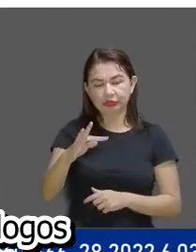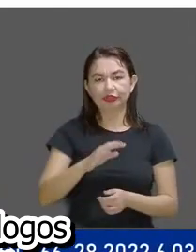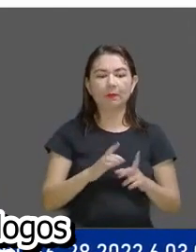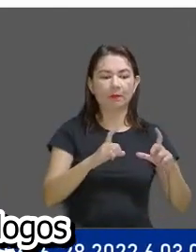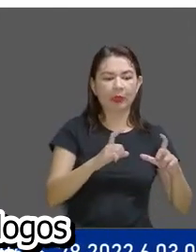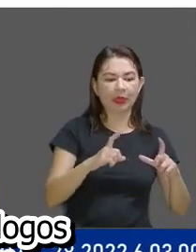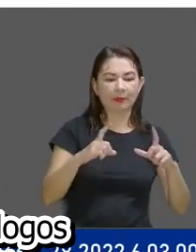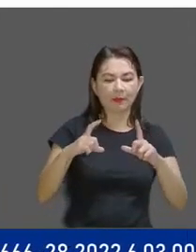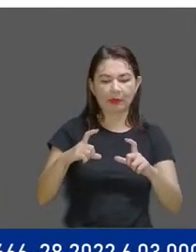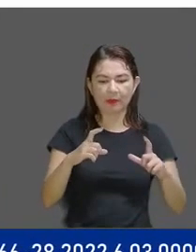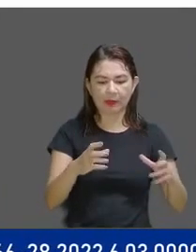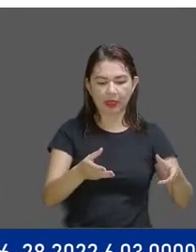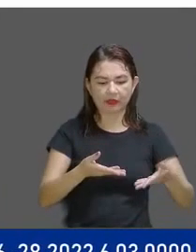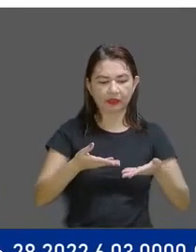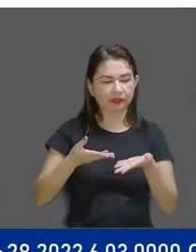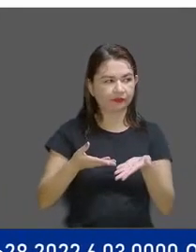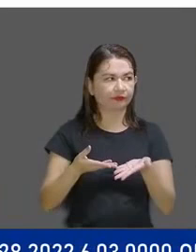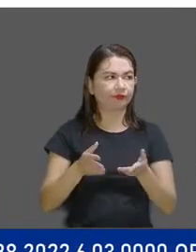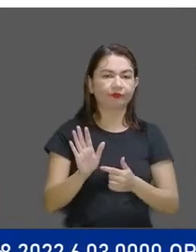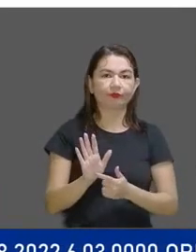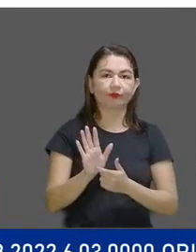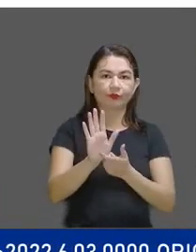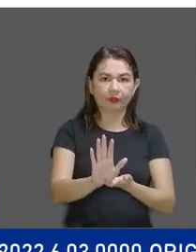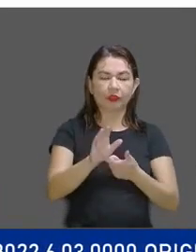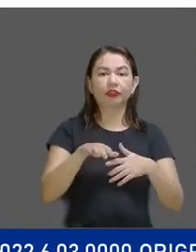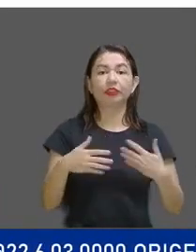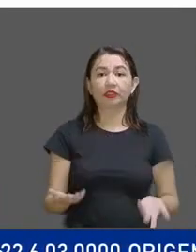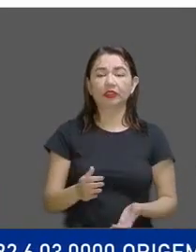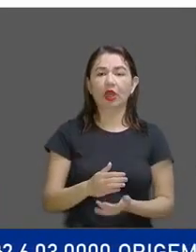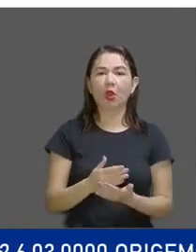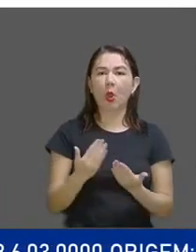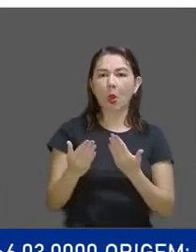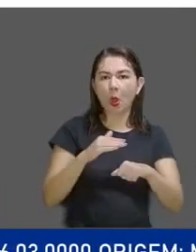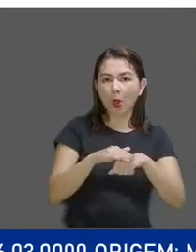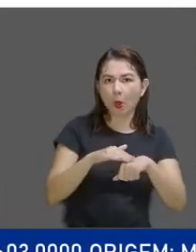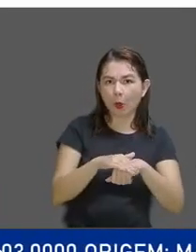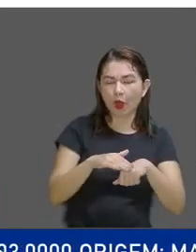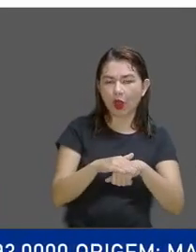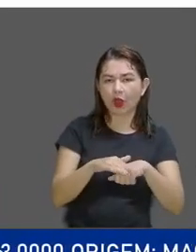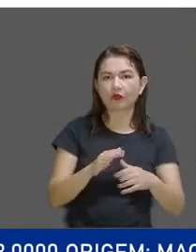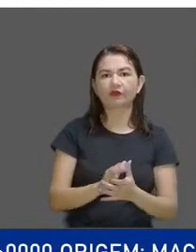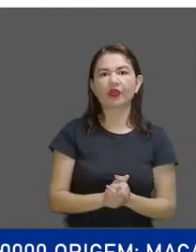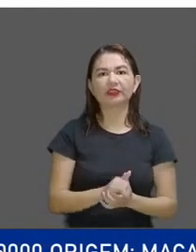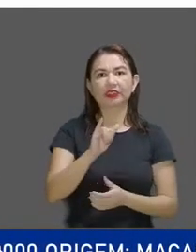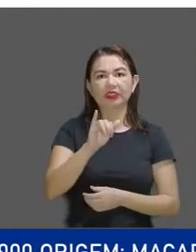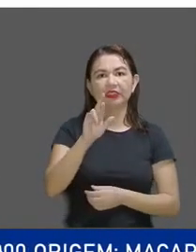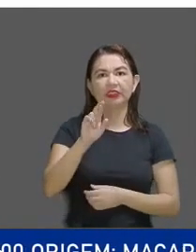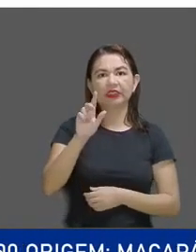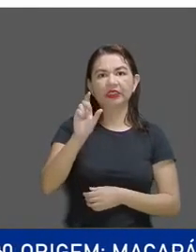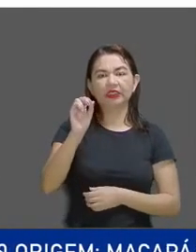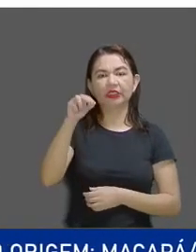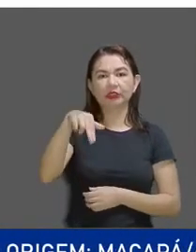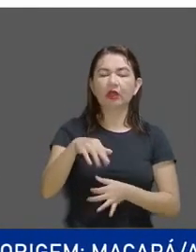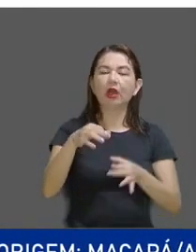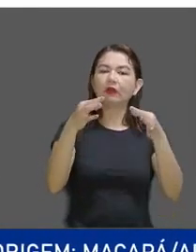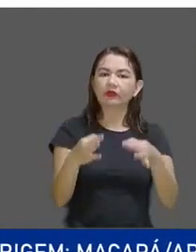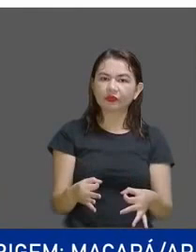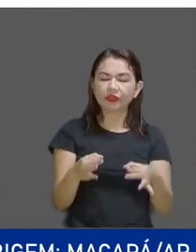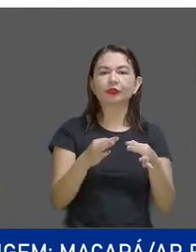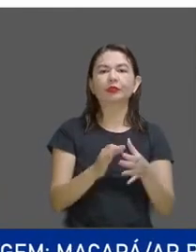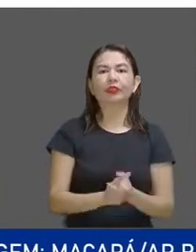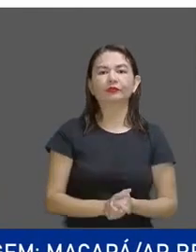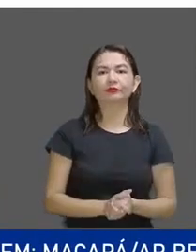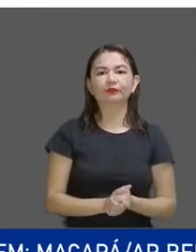pessoa identificada como Bia. Em tais diálogos, Irlon afirma que as cestas básicas apreendidas seriam para a compra de voto.